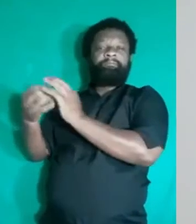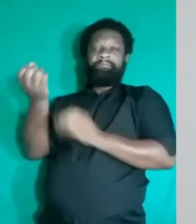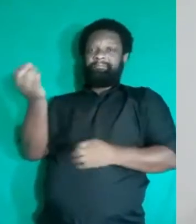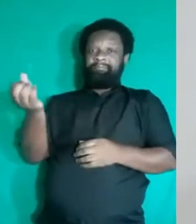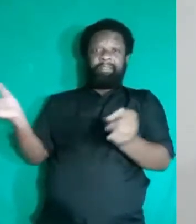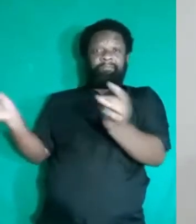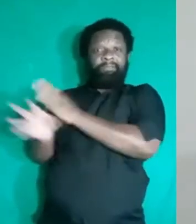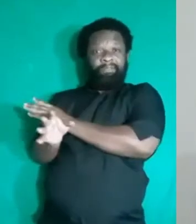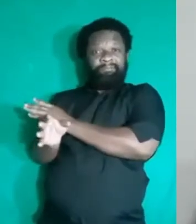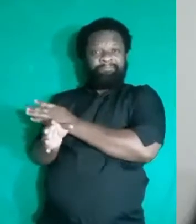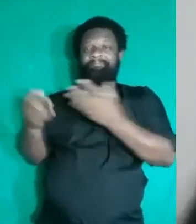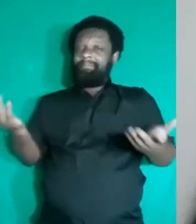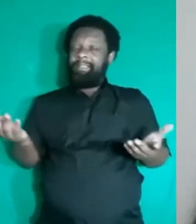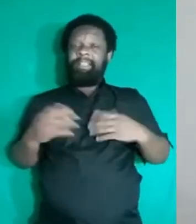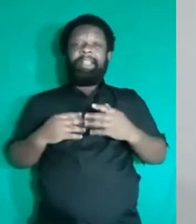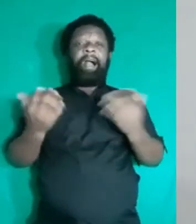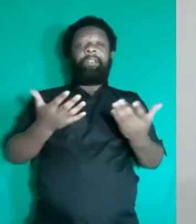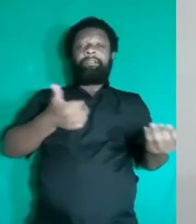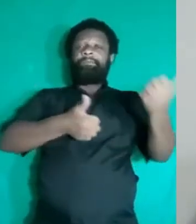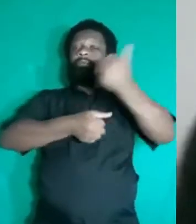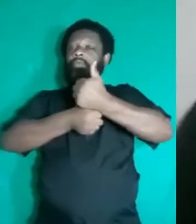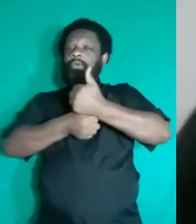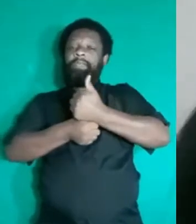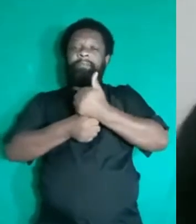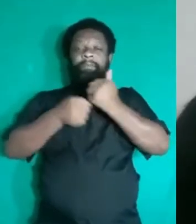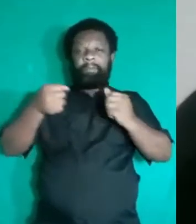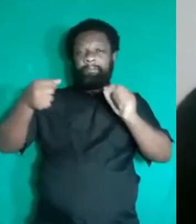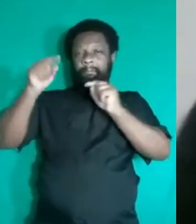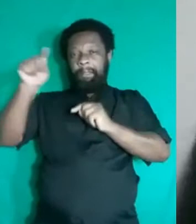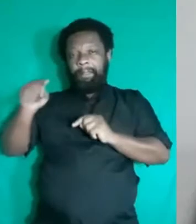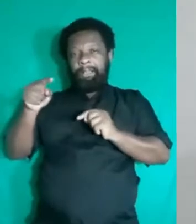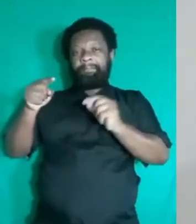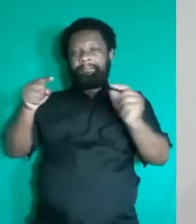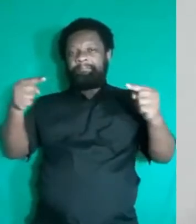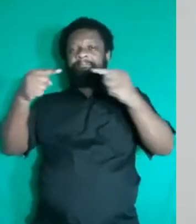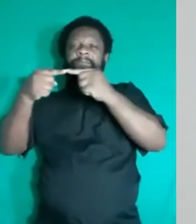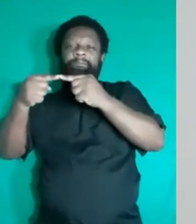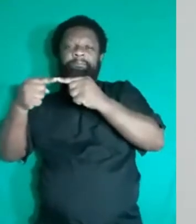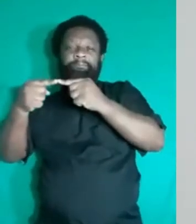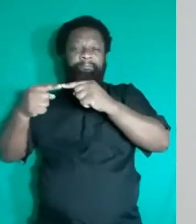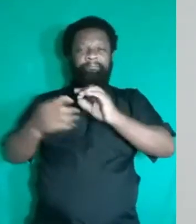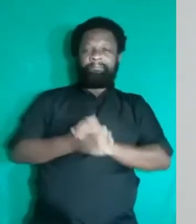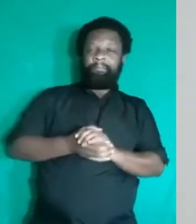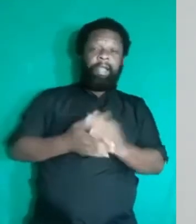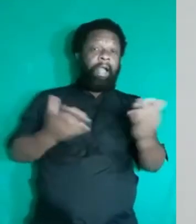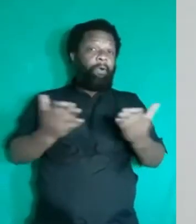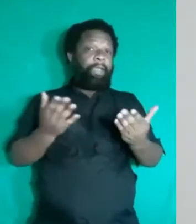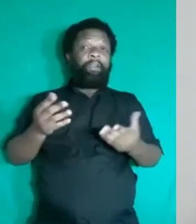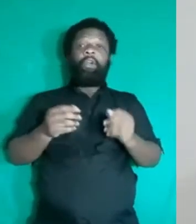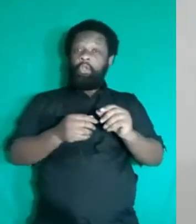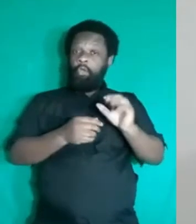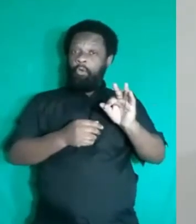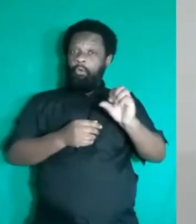realizar uma ligação com esse oxigênio e estabilizá-lo. E é isso que vai acontecer, então, vou substituir por uma ligação,